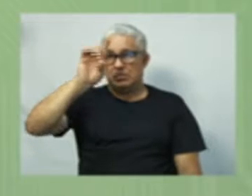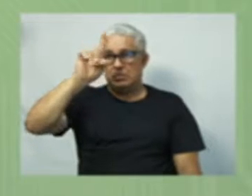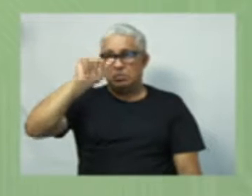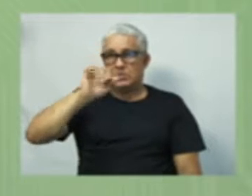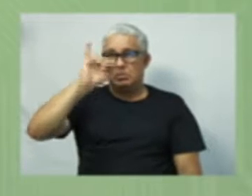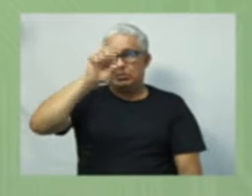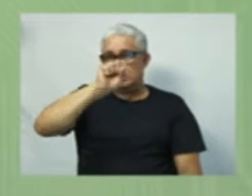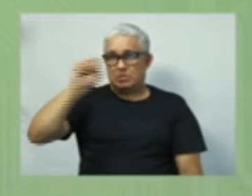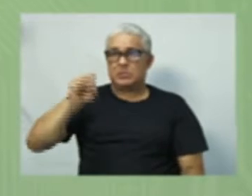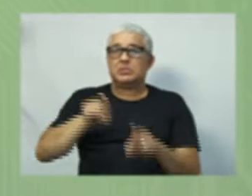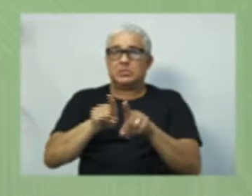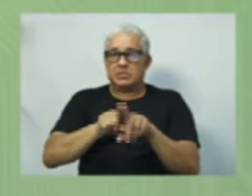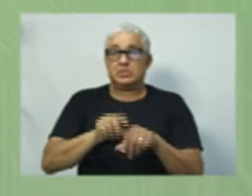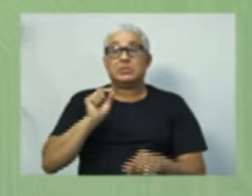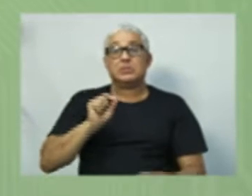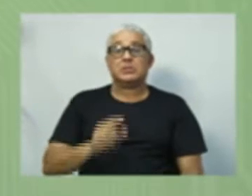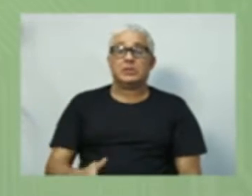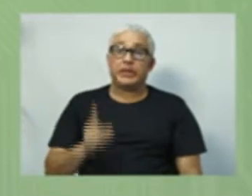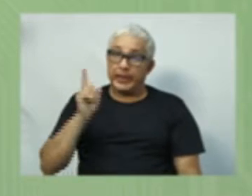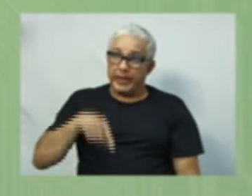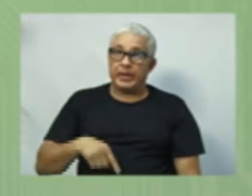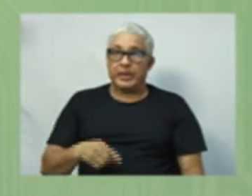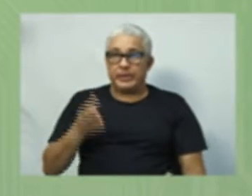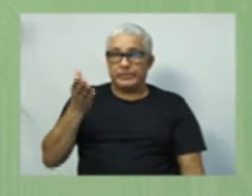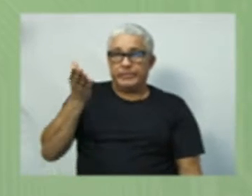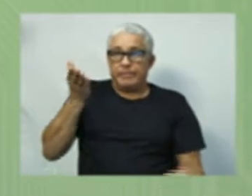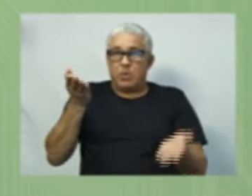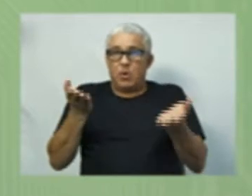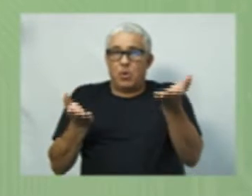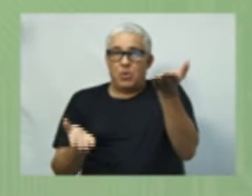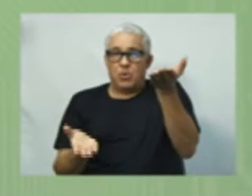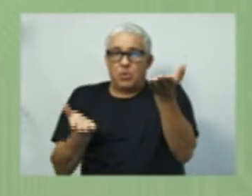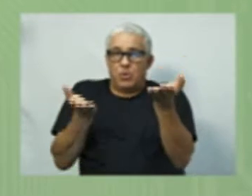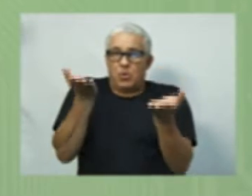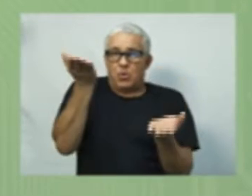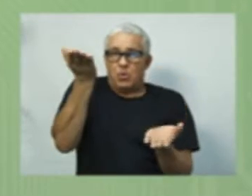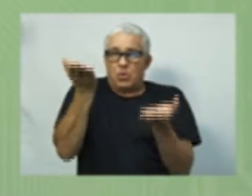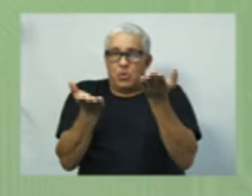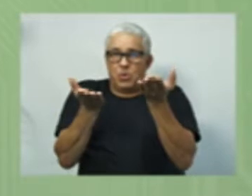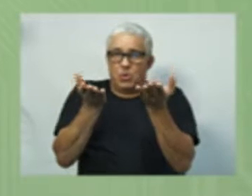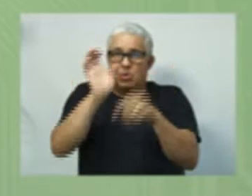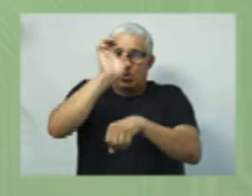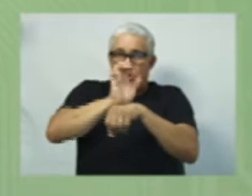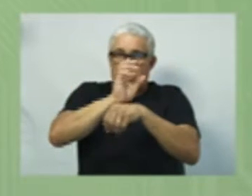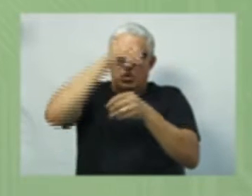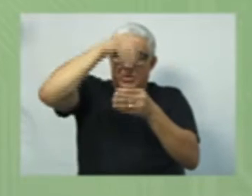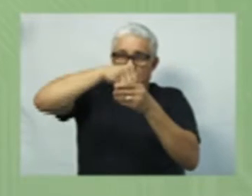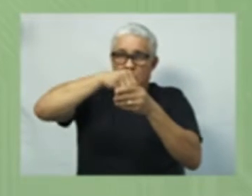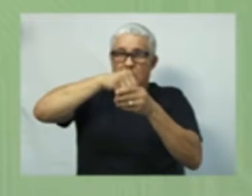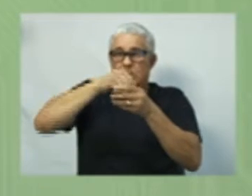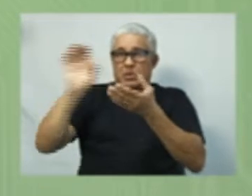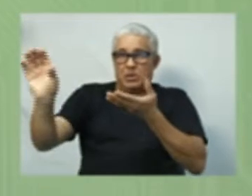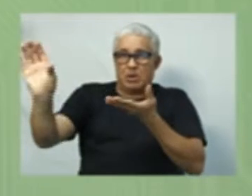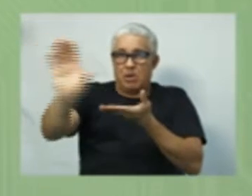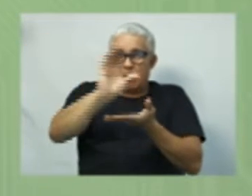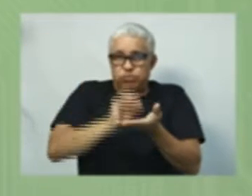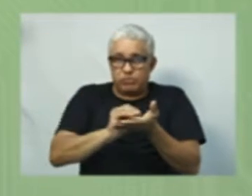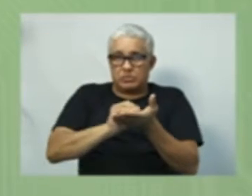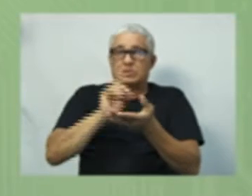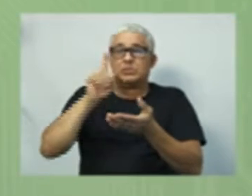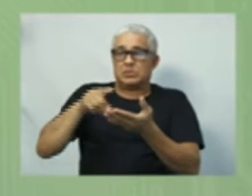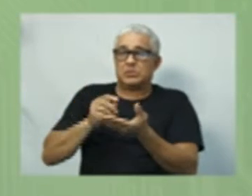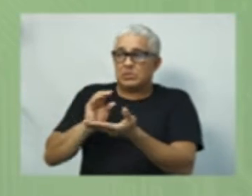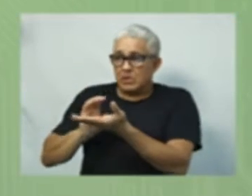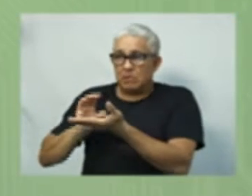tributos, são o que fazem a balança do Estado. Entrada de recurso e devolução desse